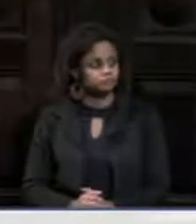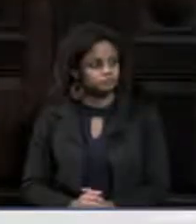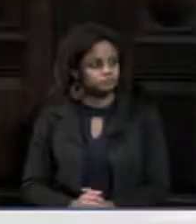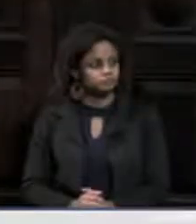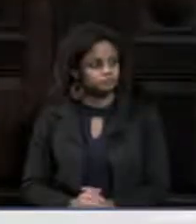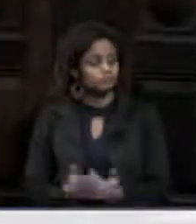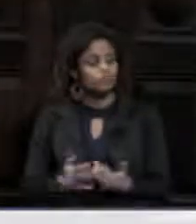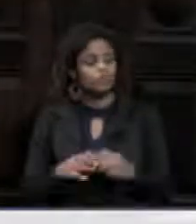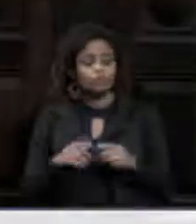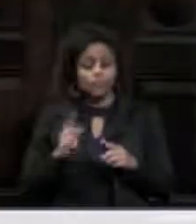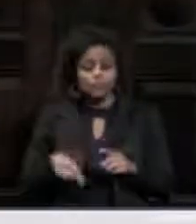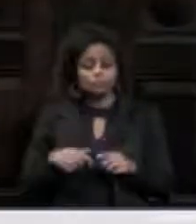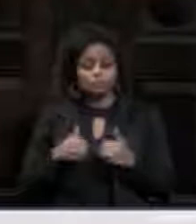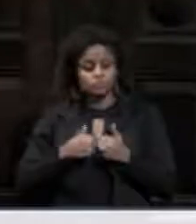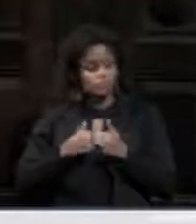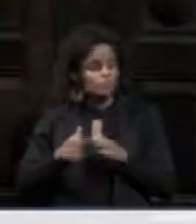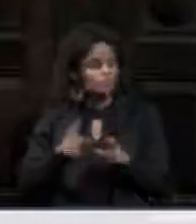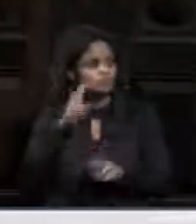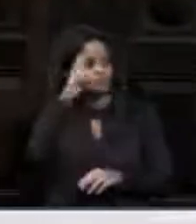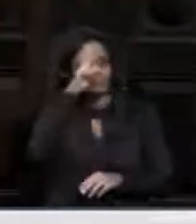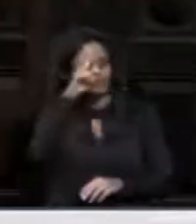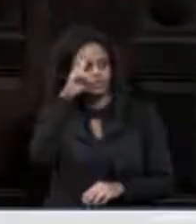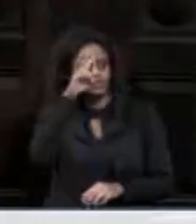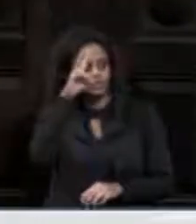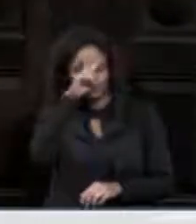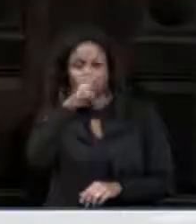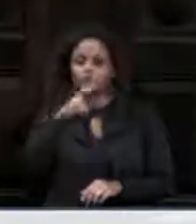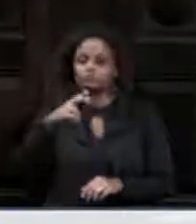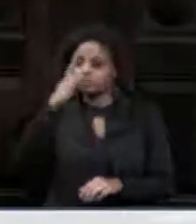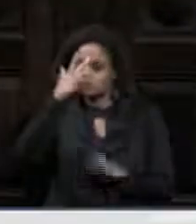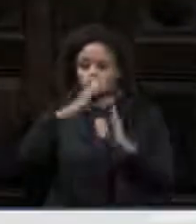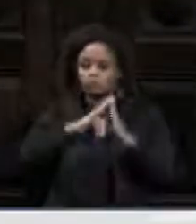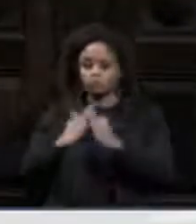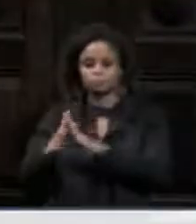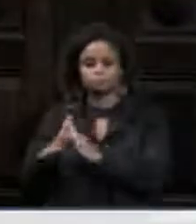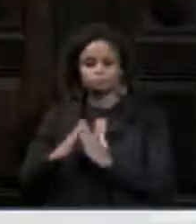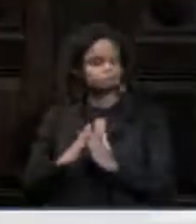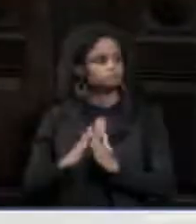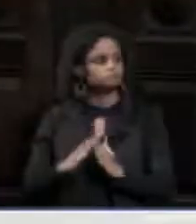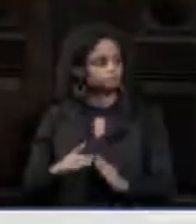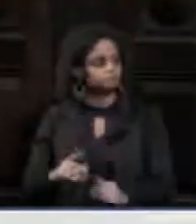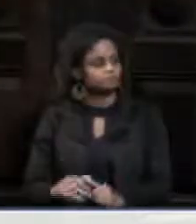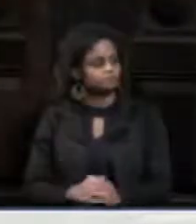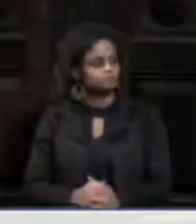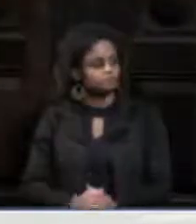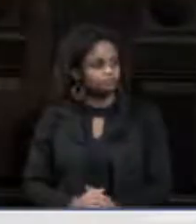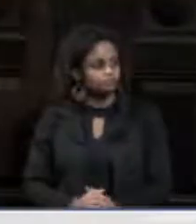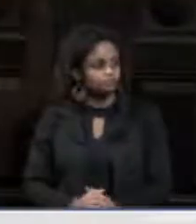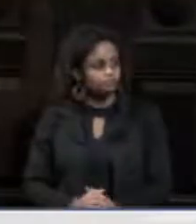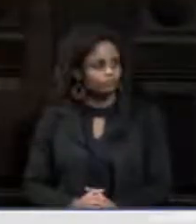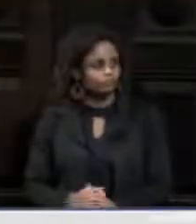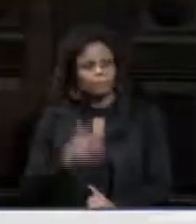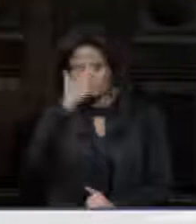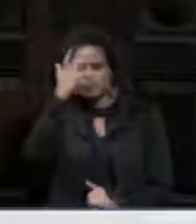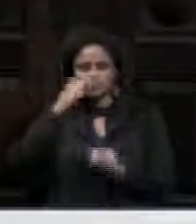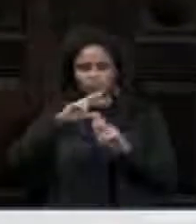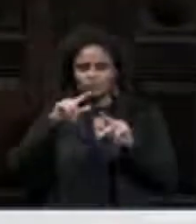Assim nasceu a história de uma comunidade. Muitos daqueles que vinham para a